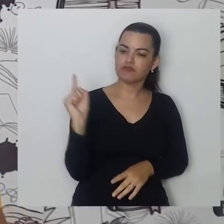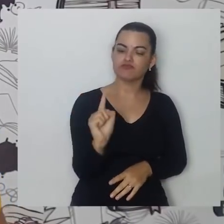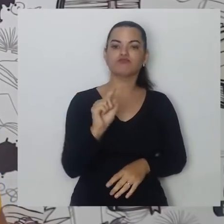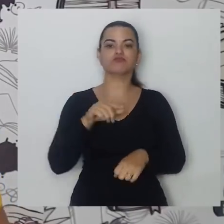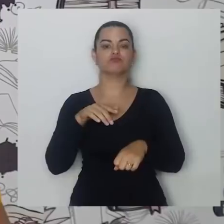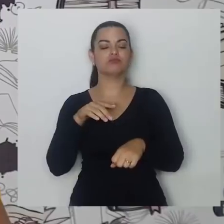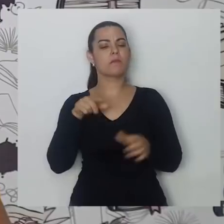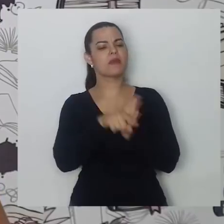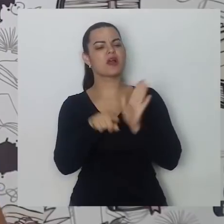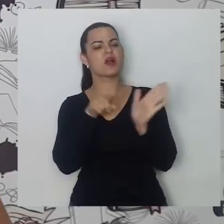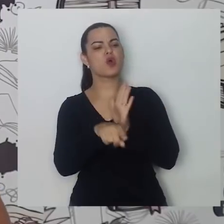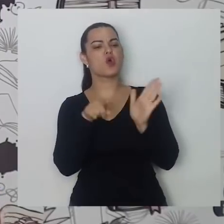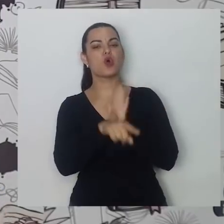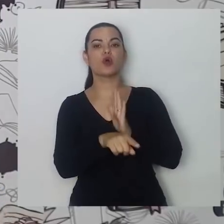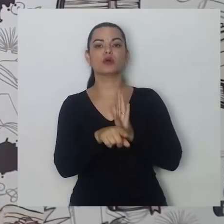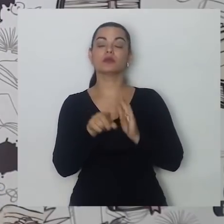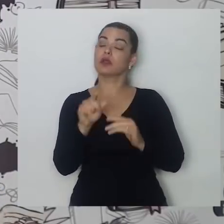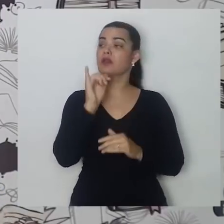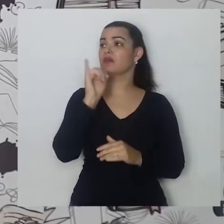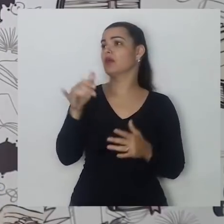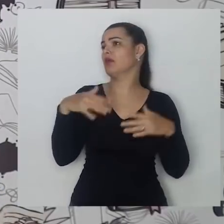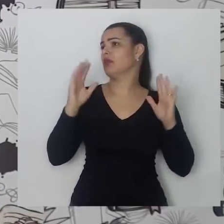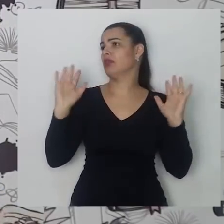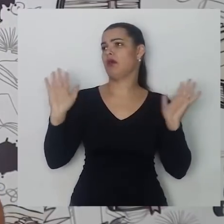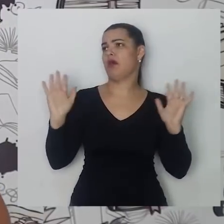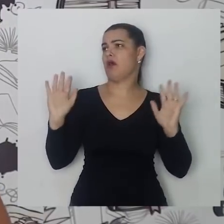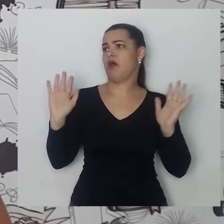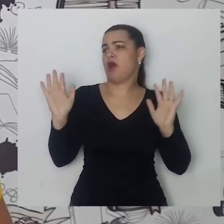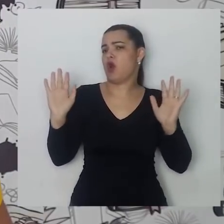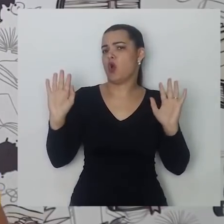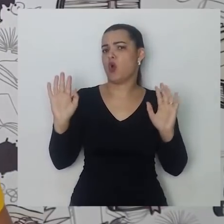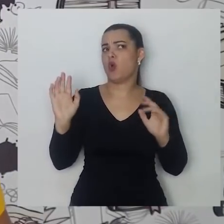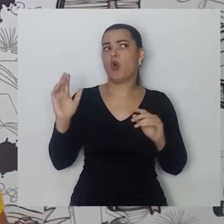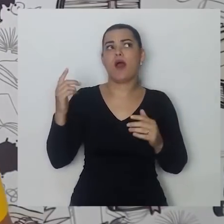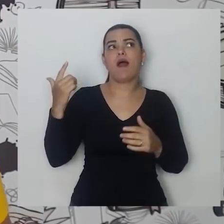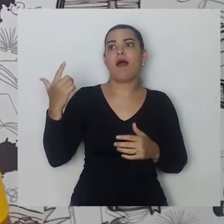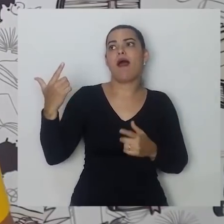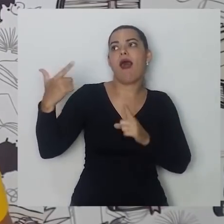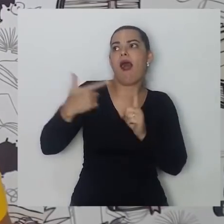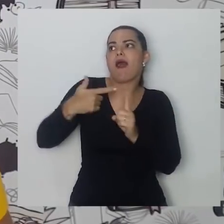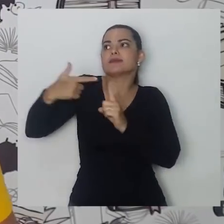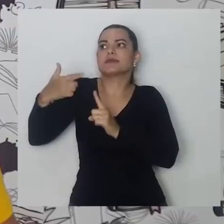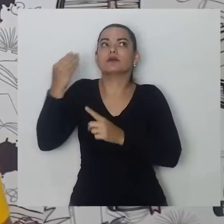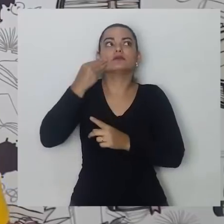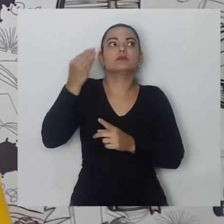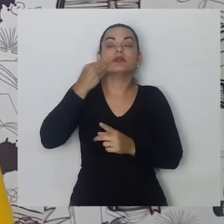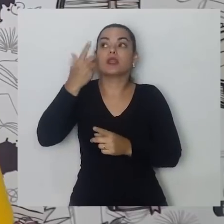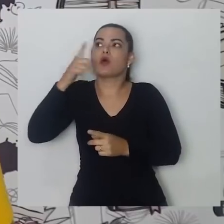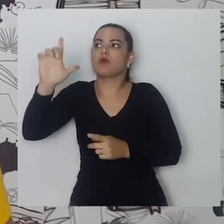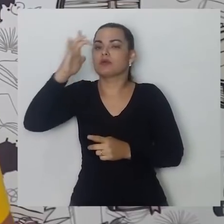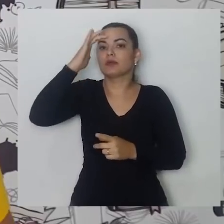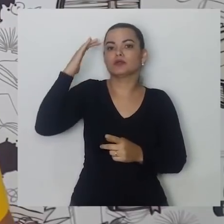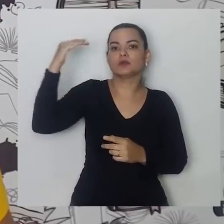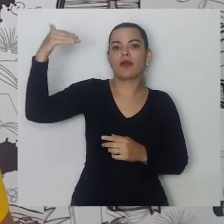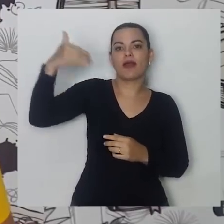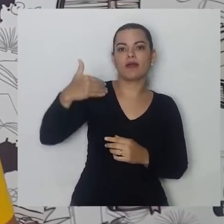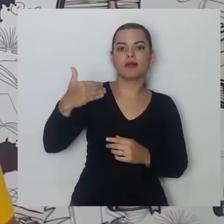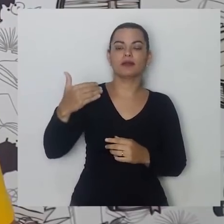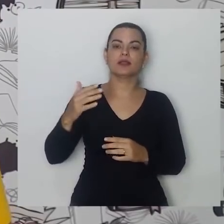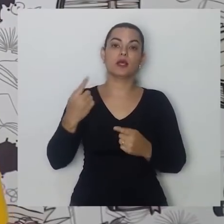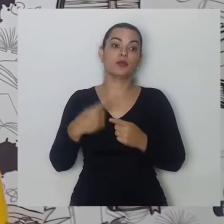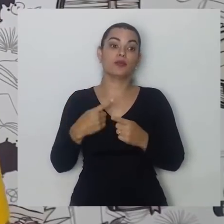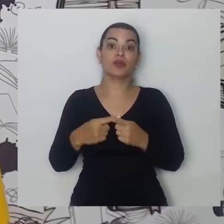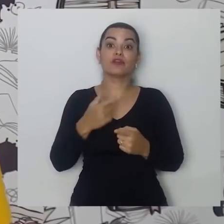saberem o que tinha acontecido, ele chegou a dizer que foi uma tentativa de assalto. Tudo para se livrar